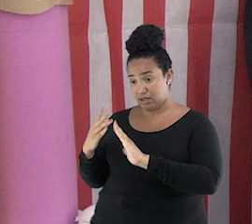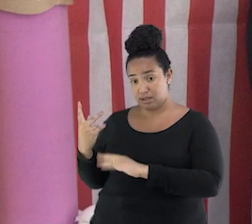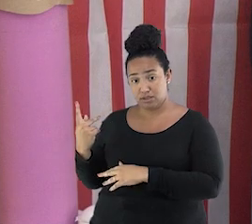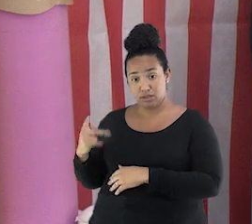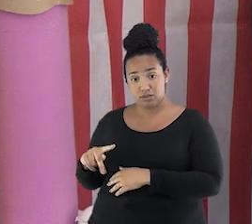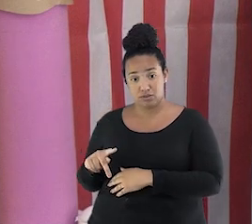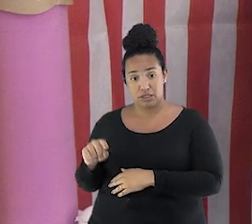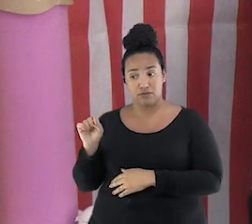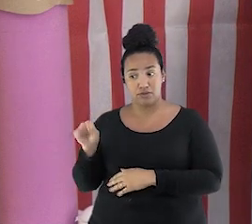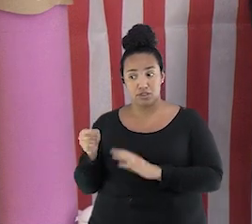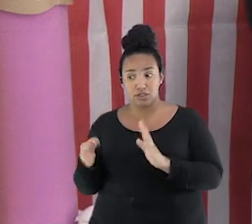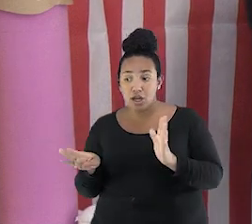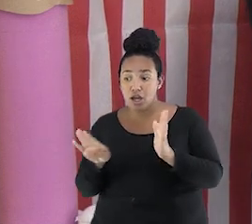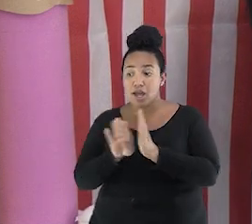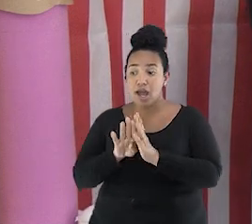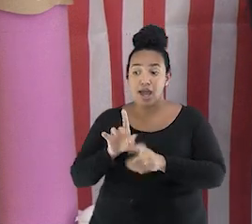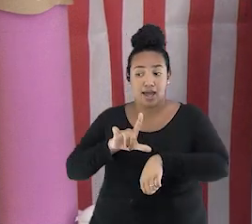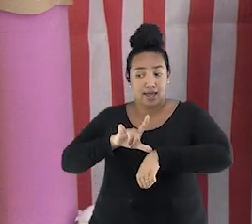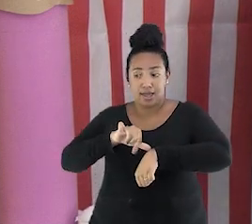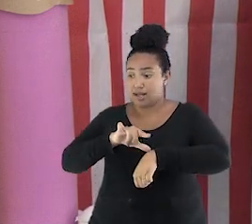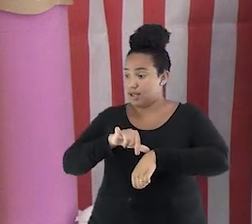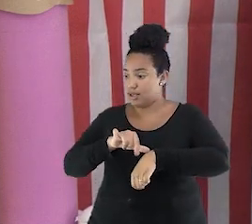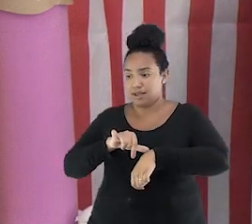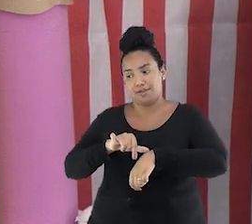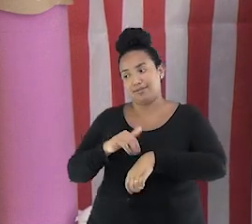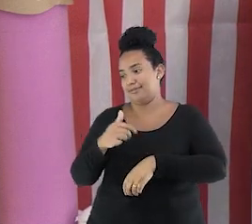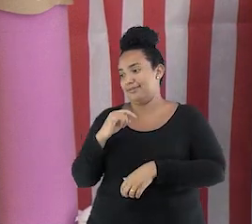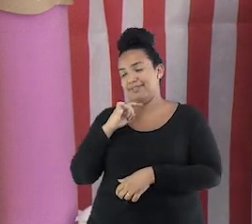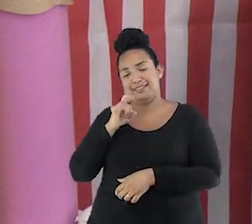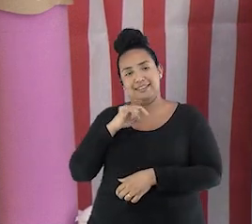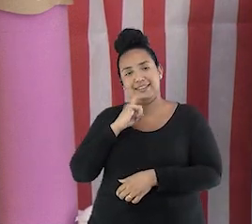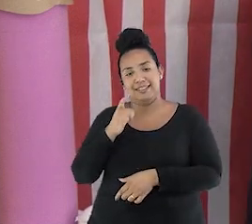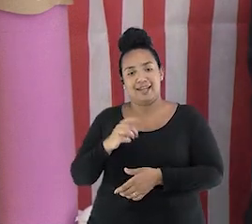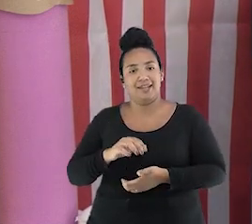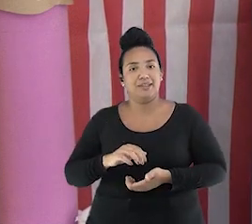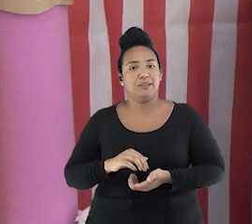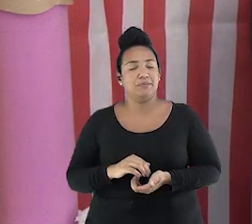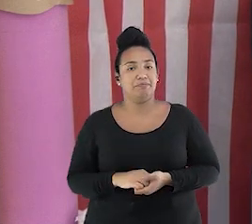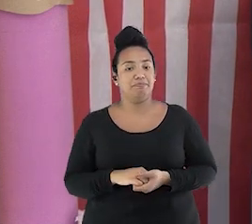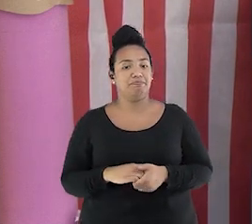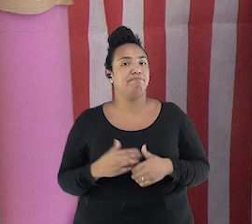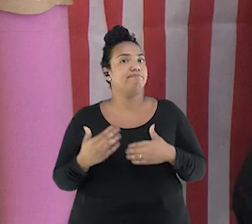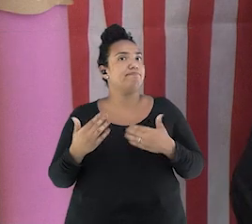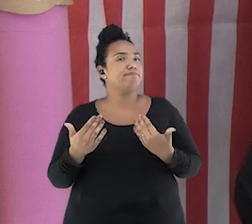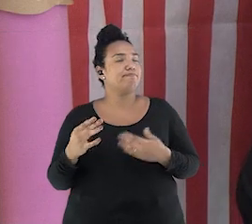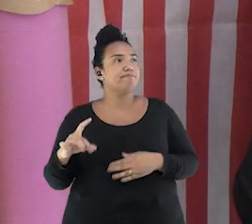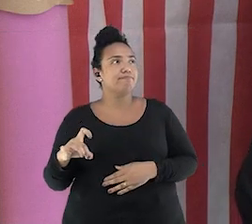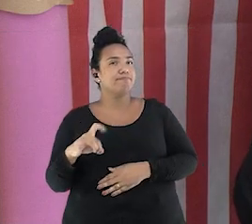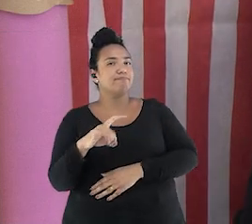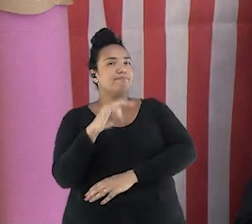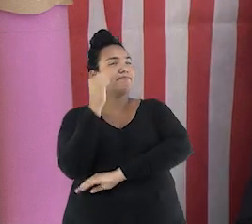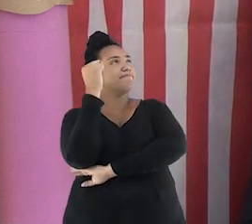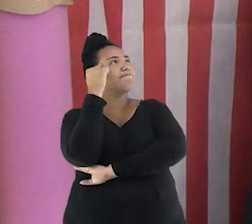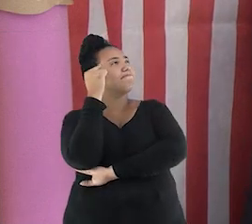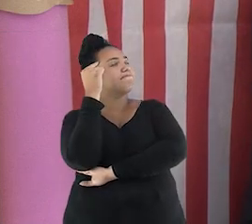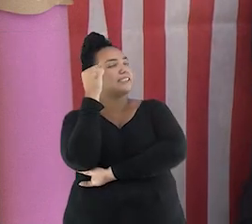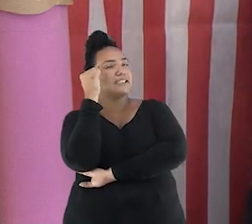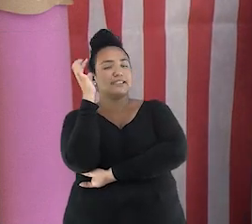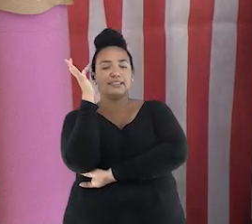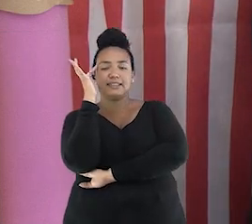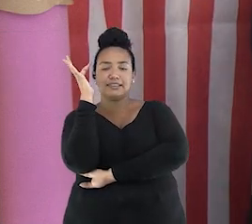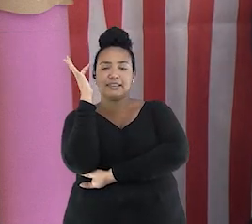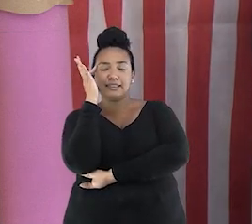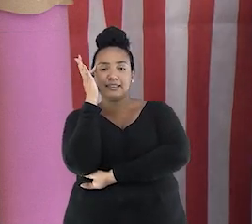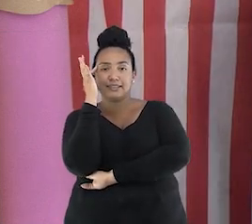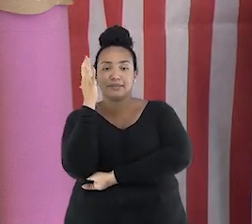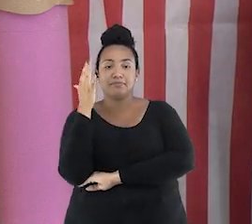casa, impossível você chegar atrasada. A lesminha ficou pensando naquilo. E